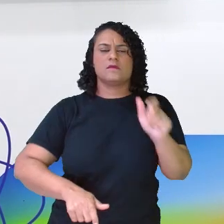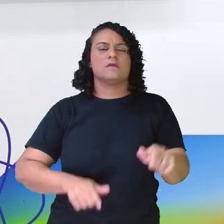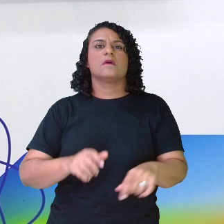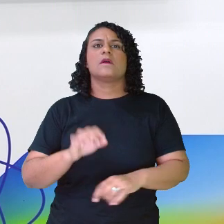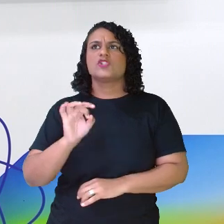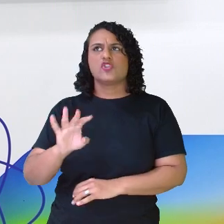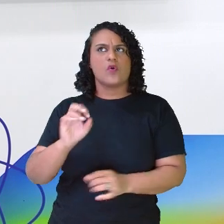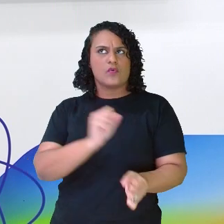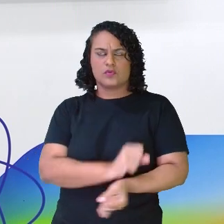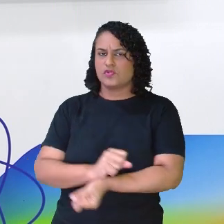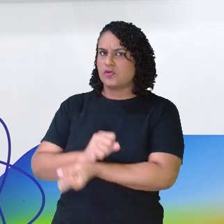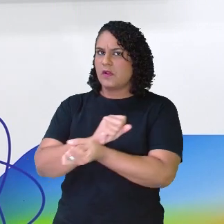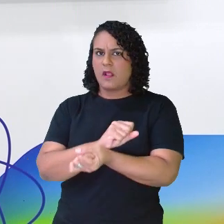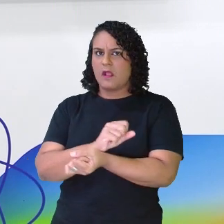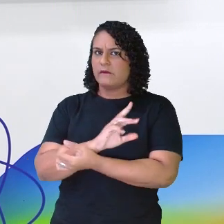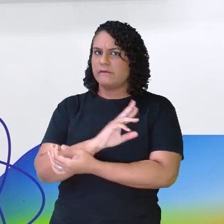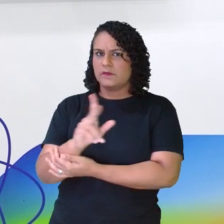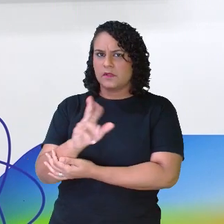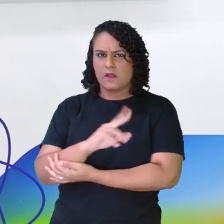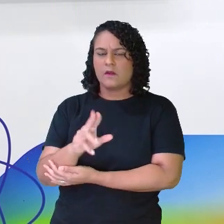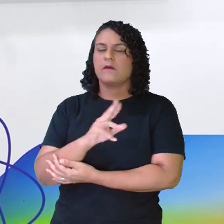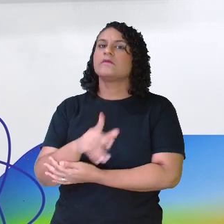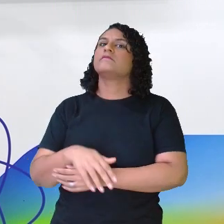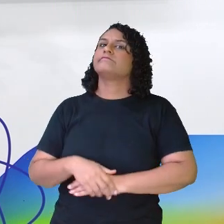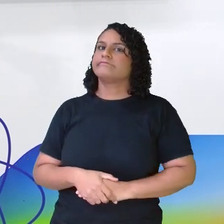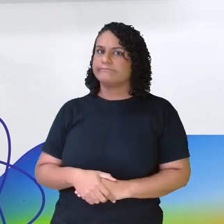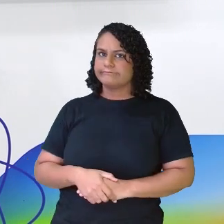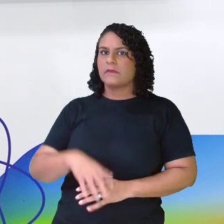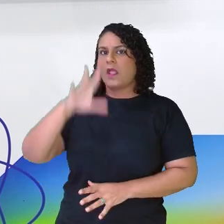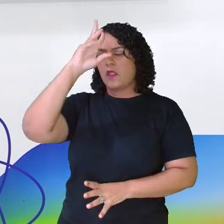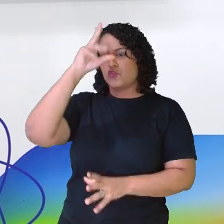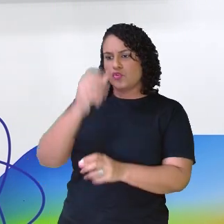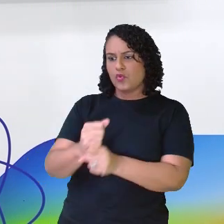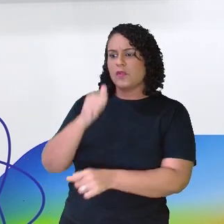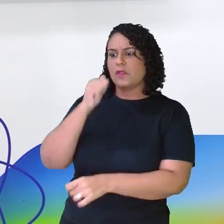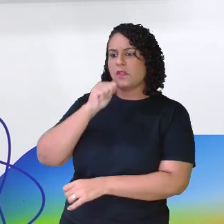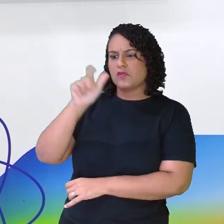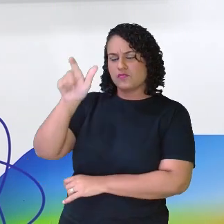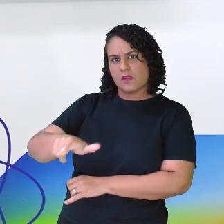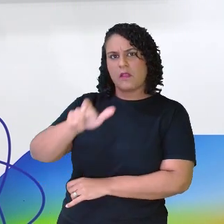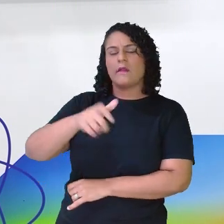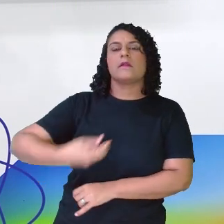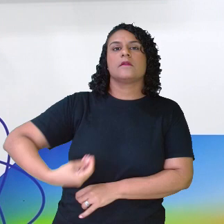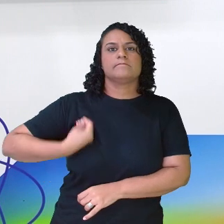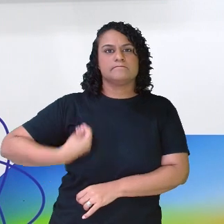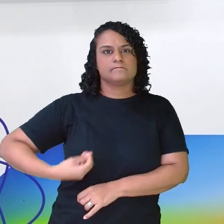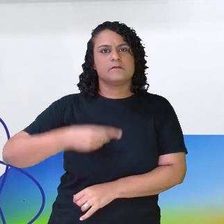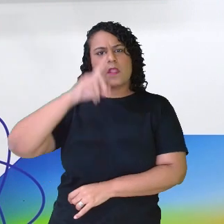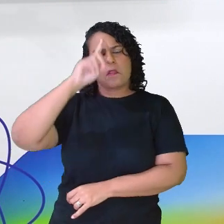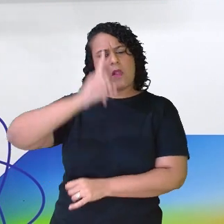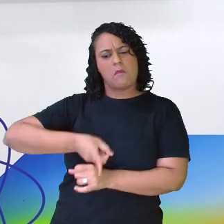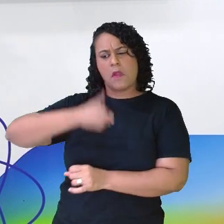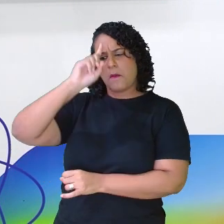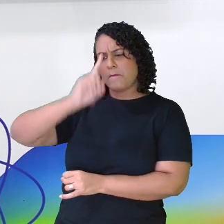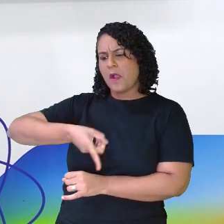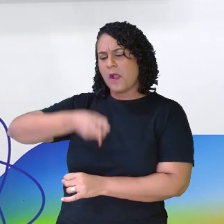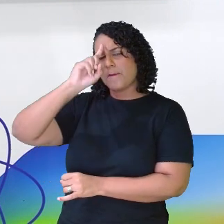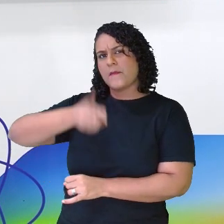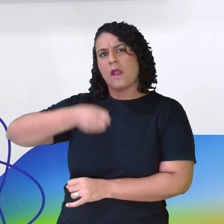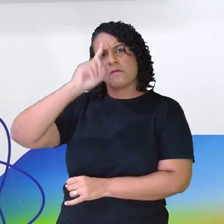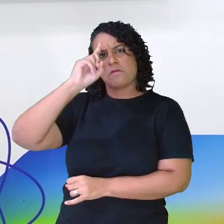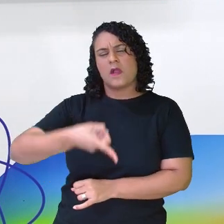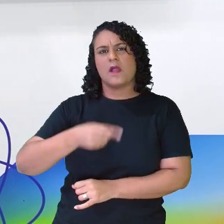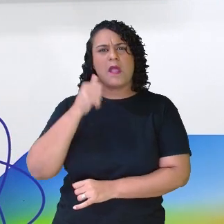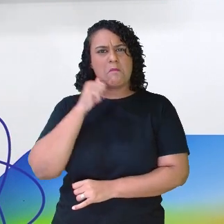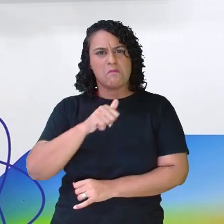só os escravos, ele também se sentia o dono das mulheres que estavam ali. Ele que comandava tudo aquilo ali. A